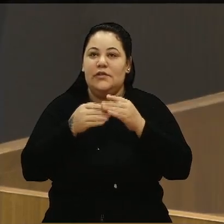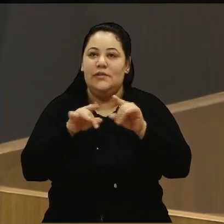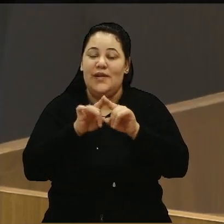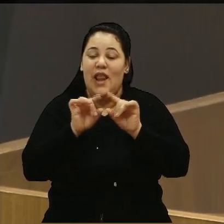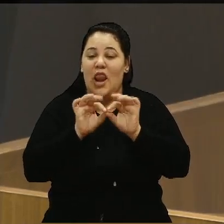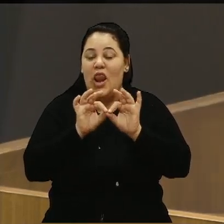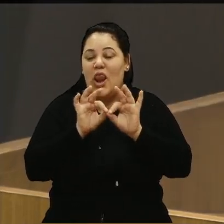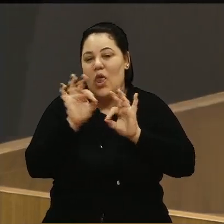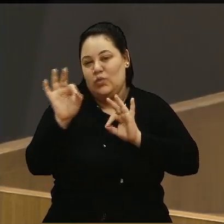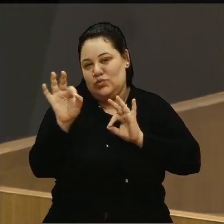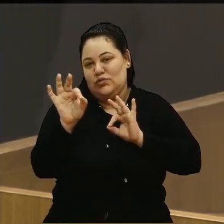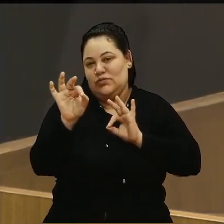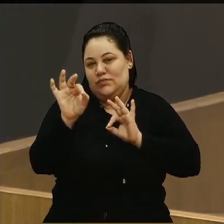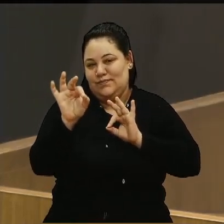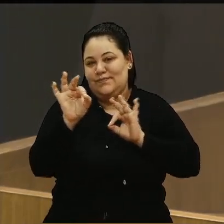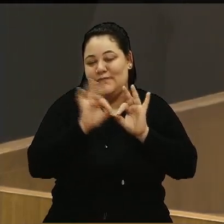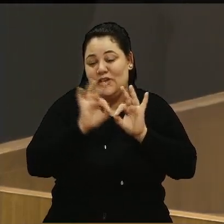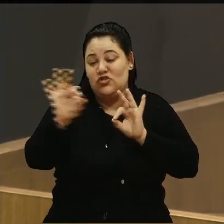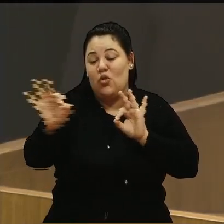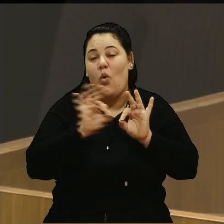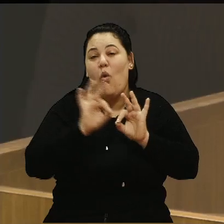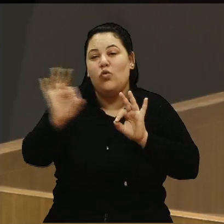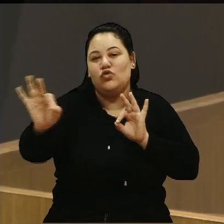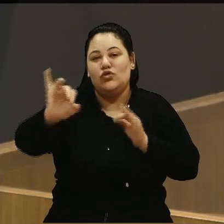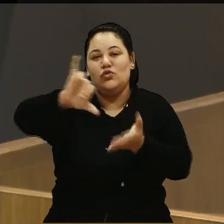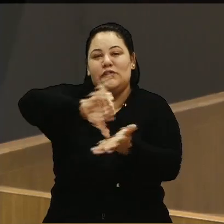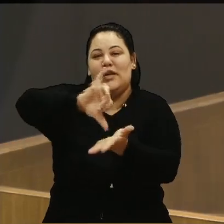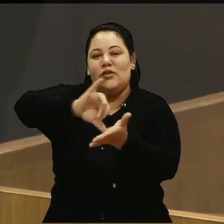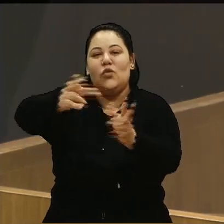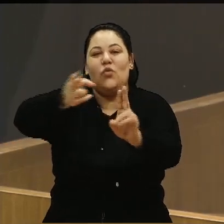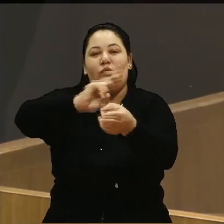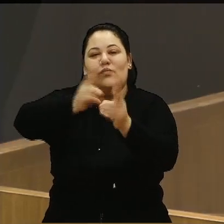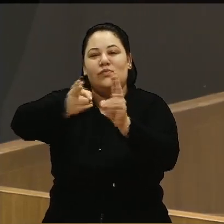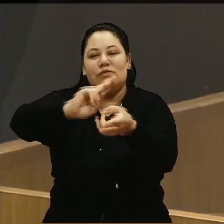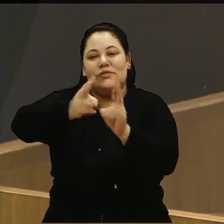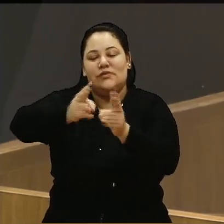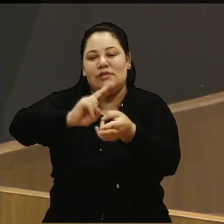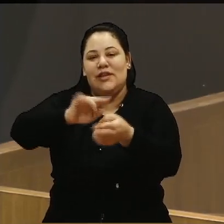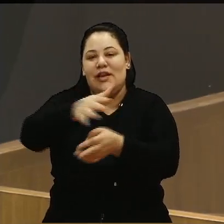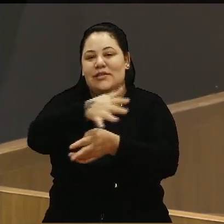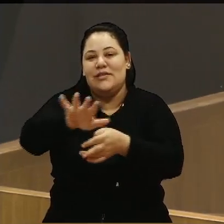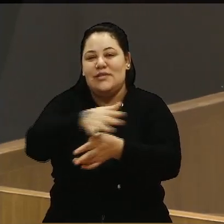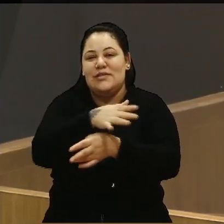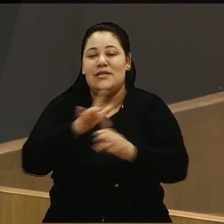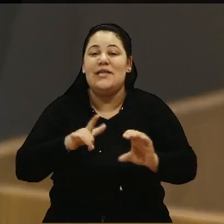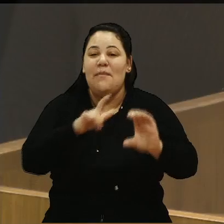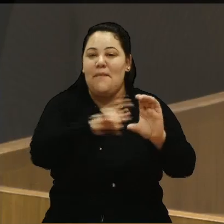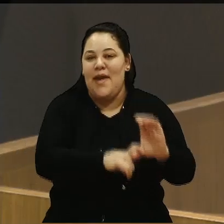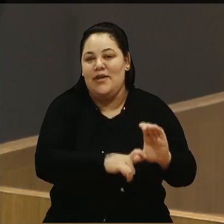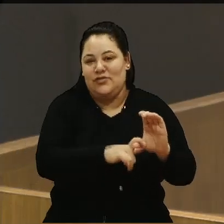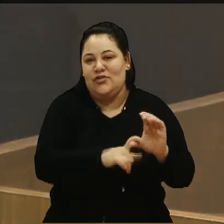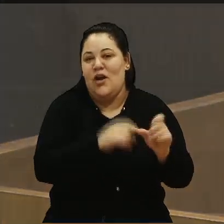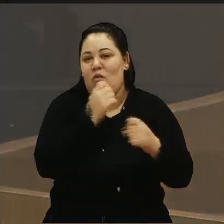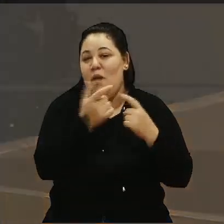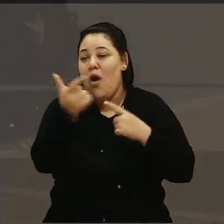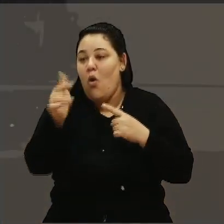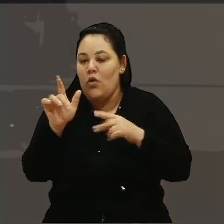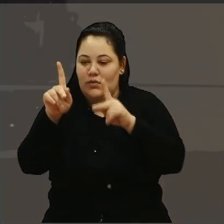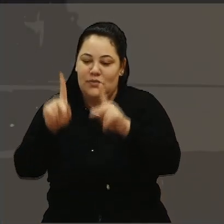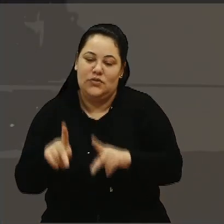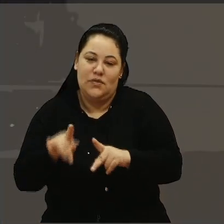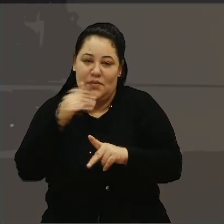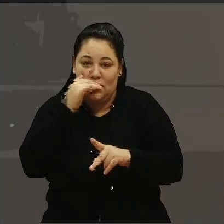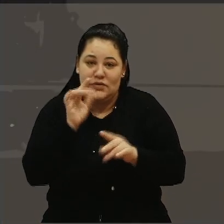urbanos, com a dificuldade de se deslocar, e às vezes até dependendo de alguém para